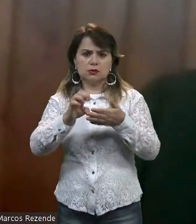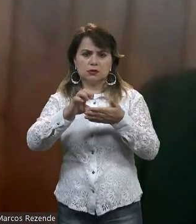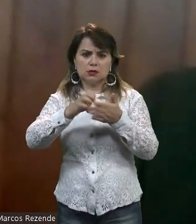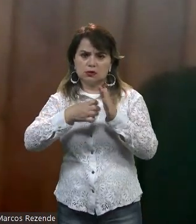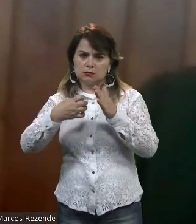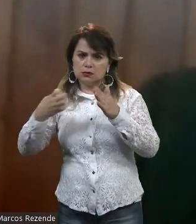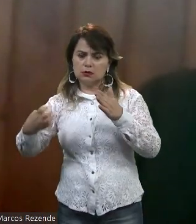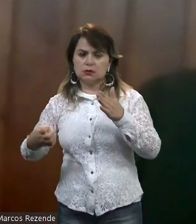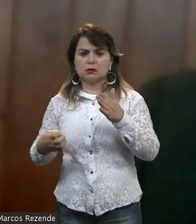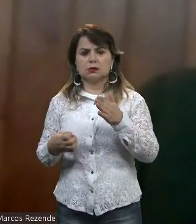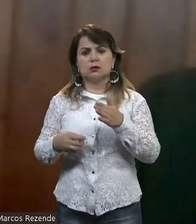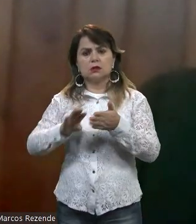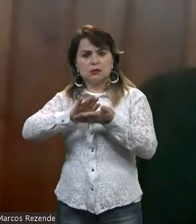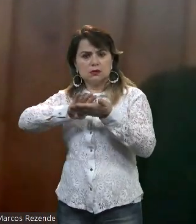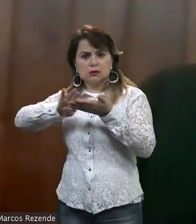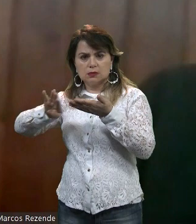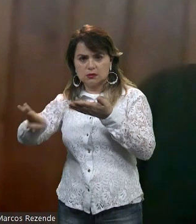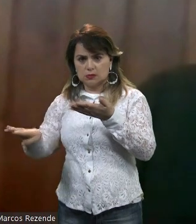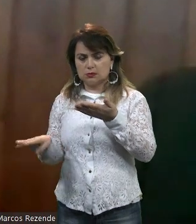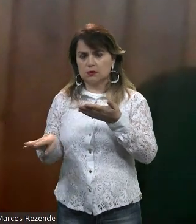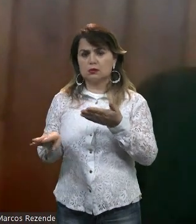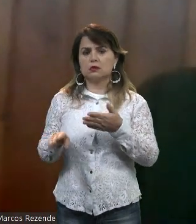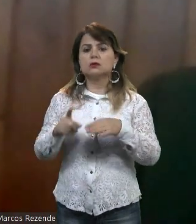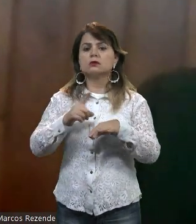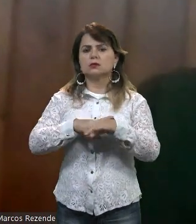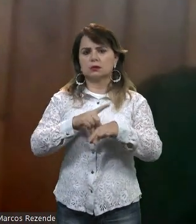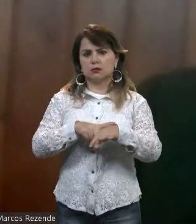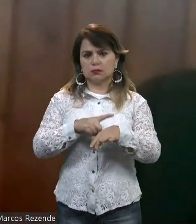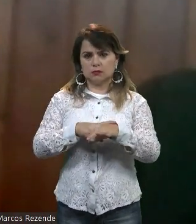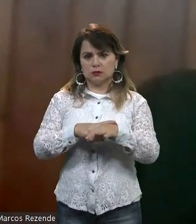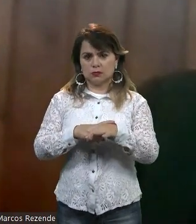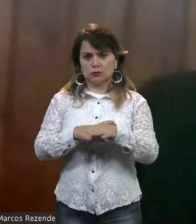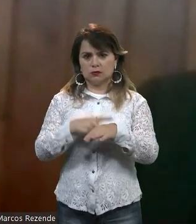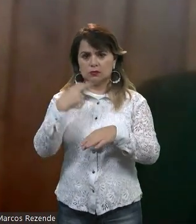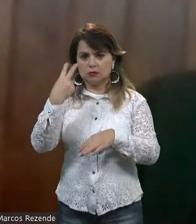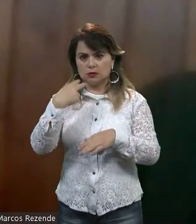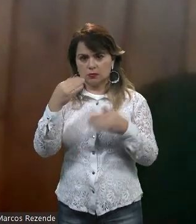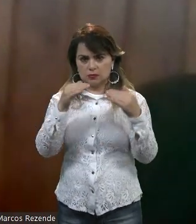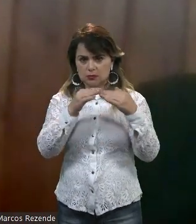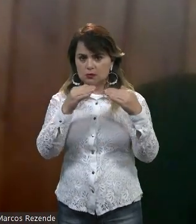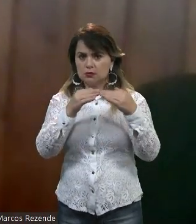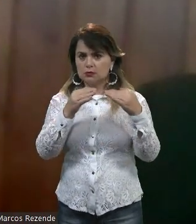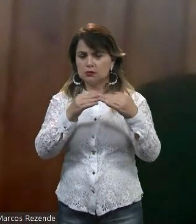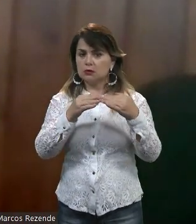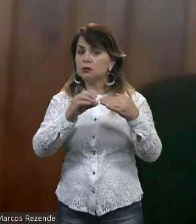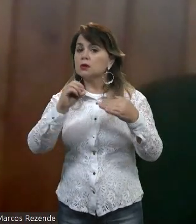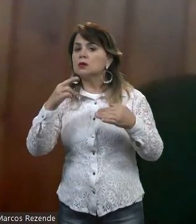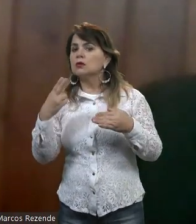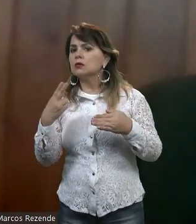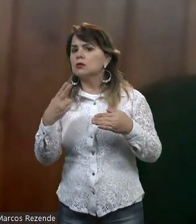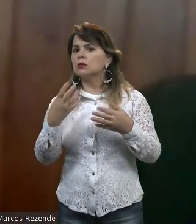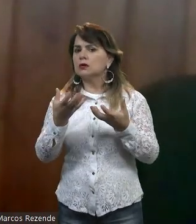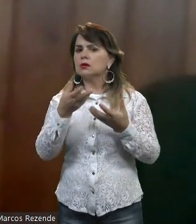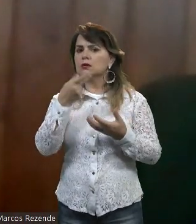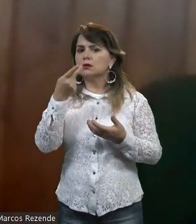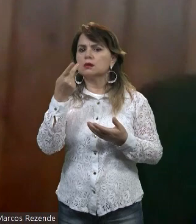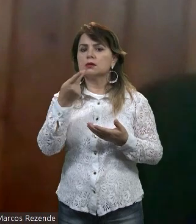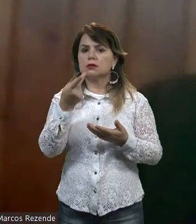emendas. Vereador, o vereador Nardi concorda que eu faça primeiro, ou o vereador quer a questão de ordem?